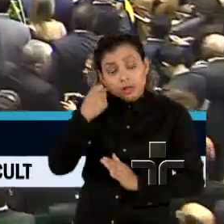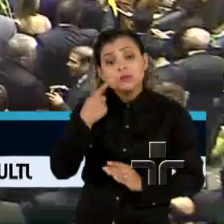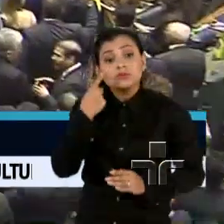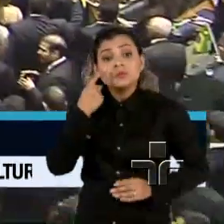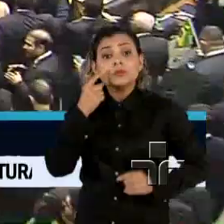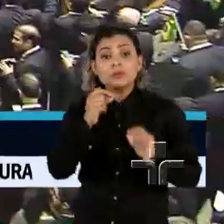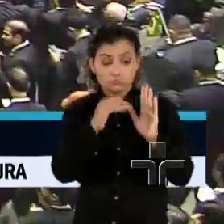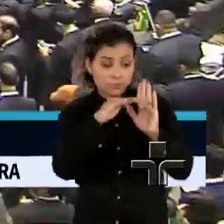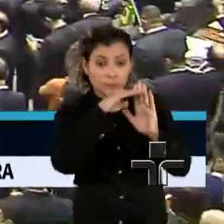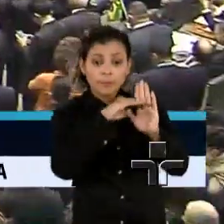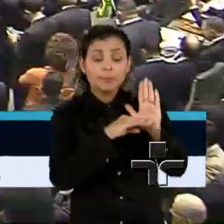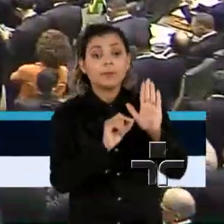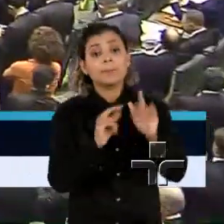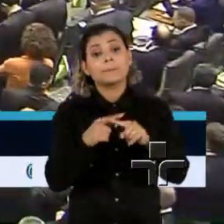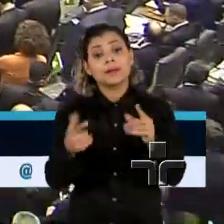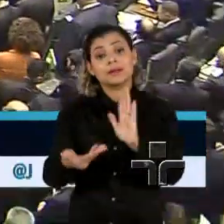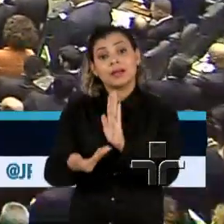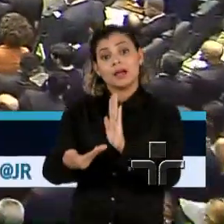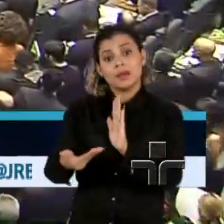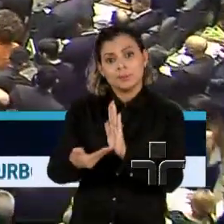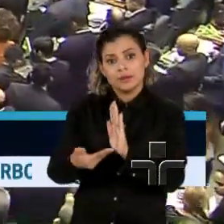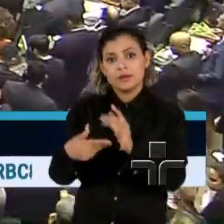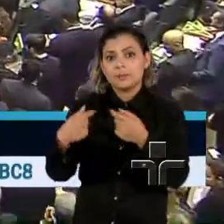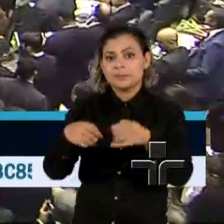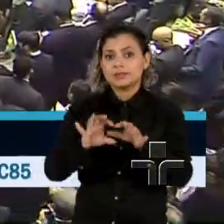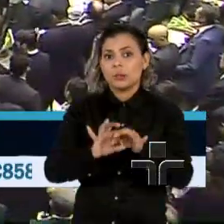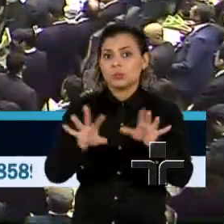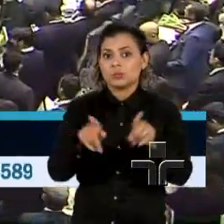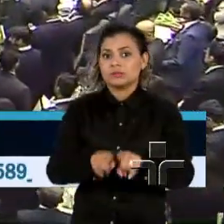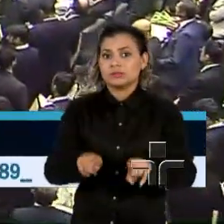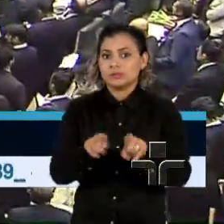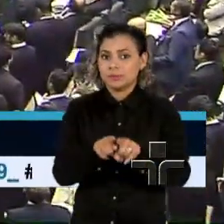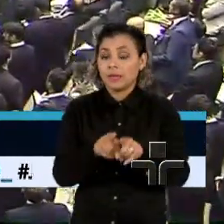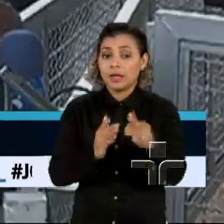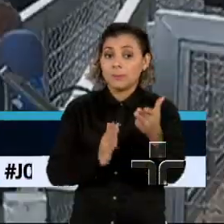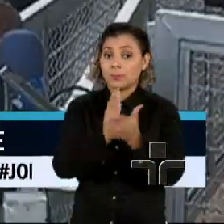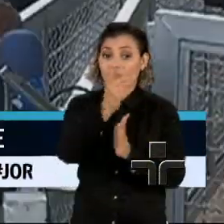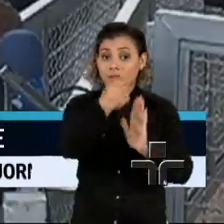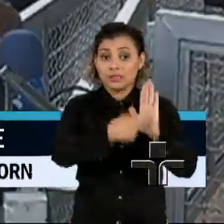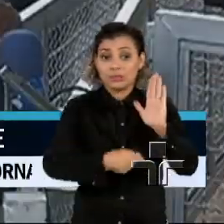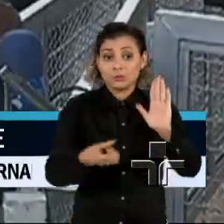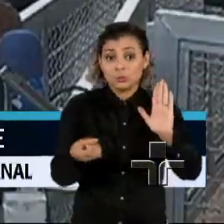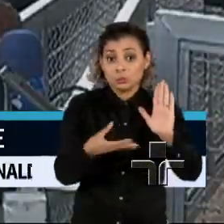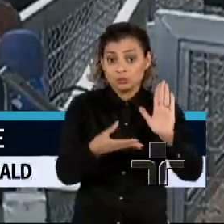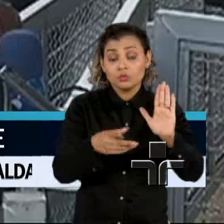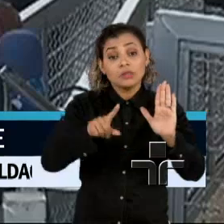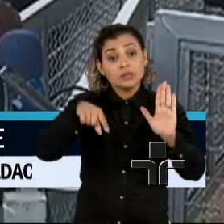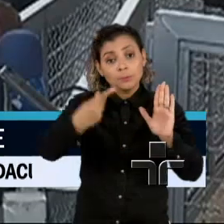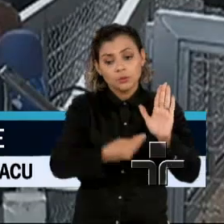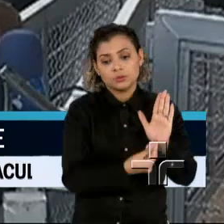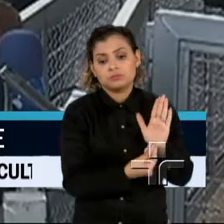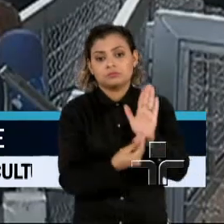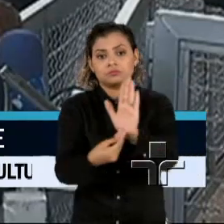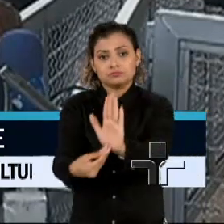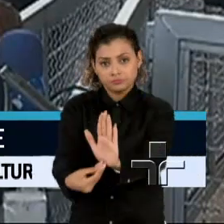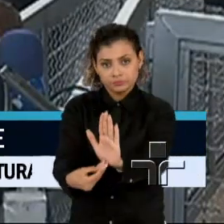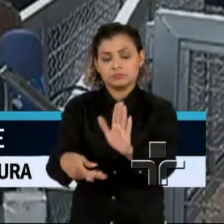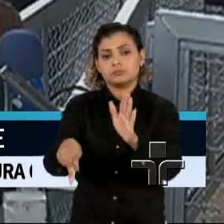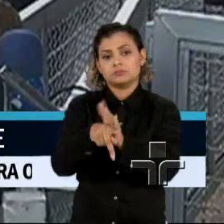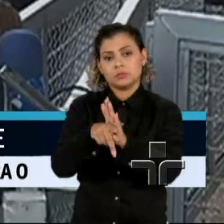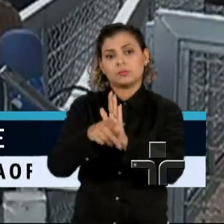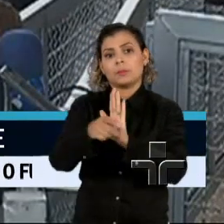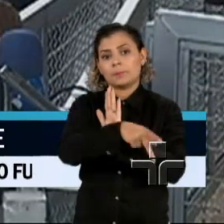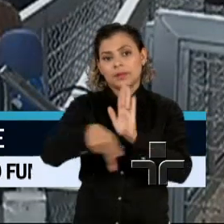é preciso que a Câmara dos Deputados dê o aval e aprove o novo texto. Só depois ele será encaminhado para a